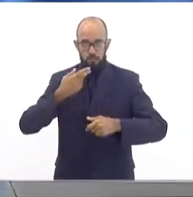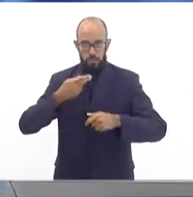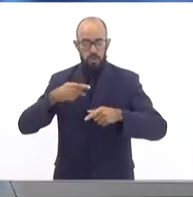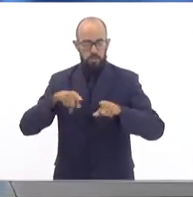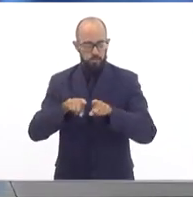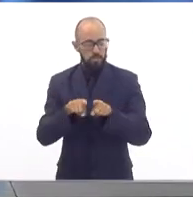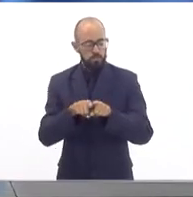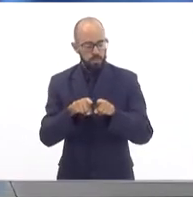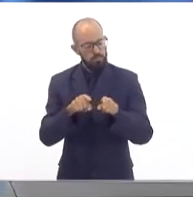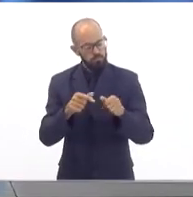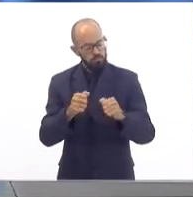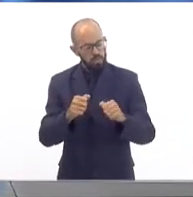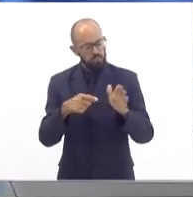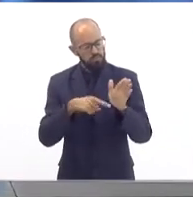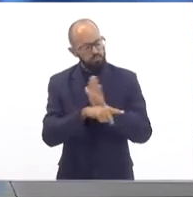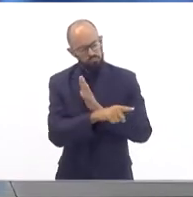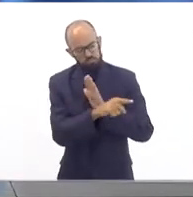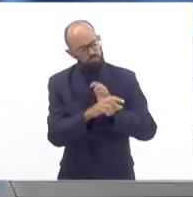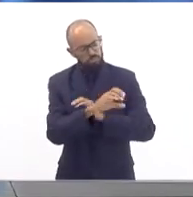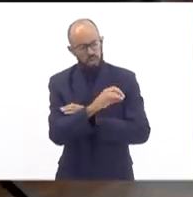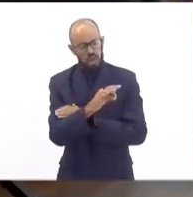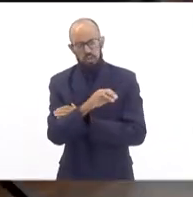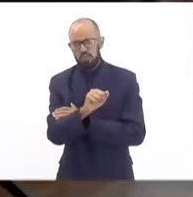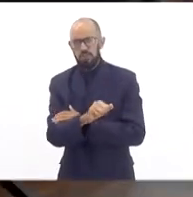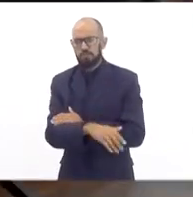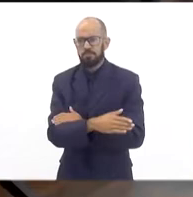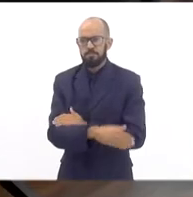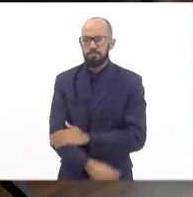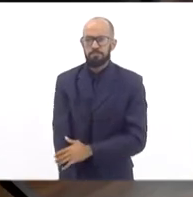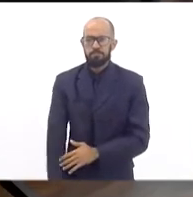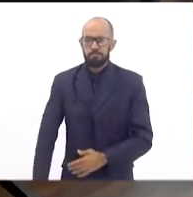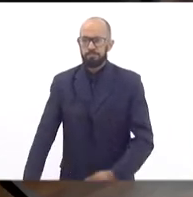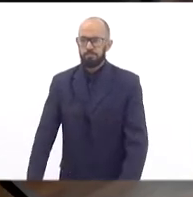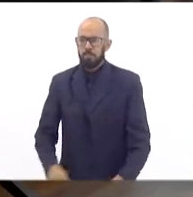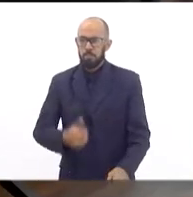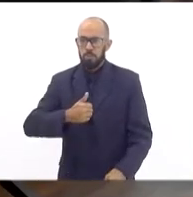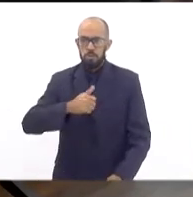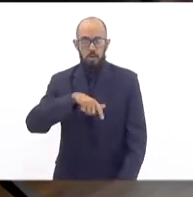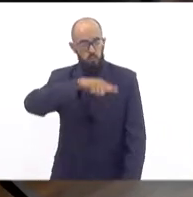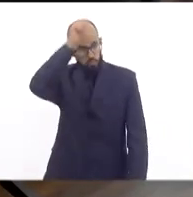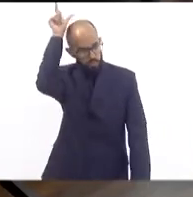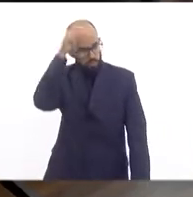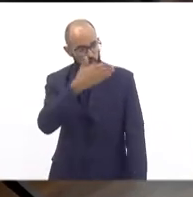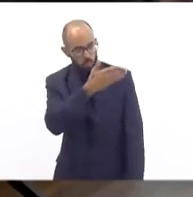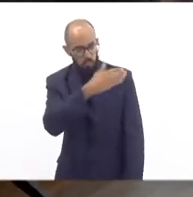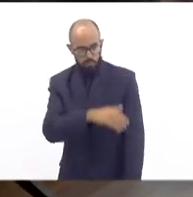possam fazer pergunta à nossa amiga Kátia aí. Pois não, deputado Luiz Paulo.